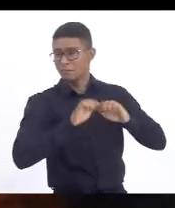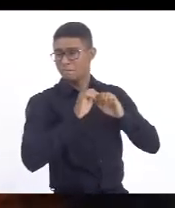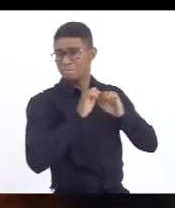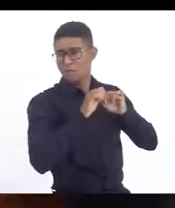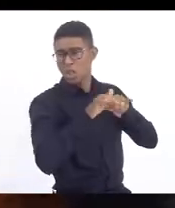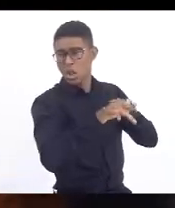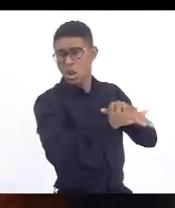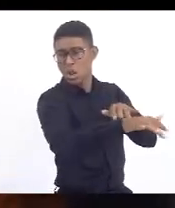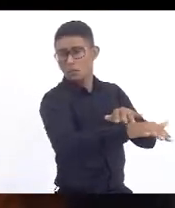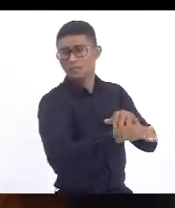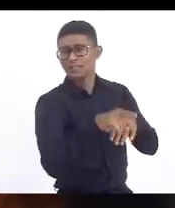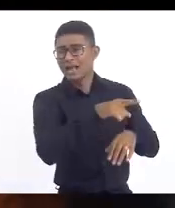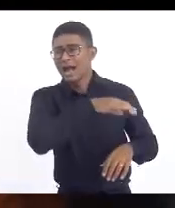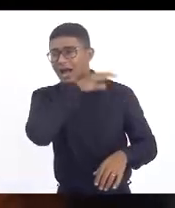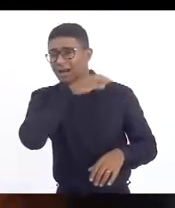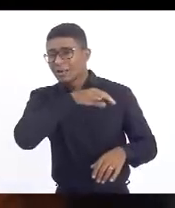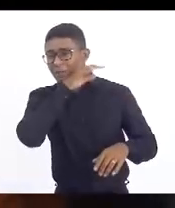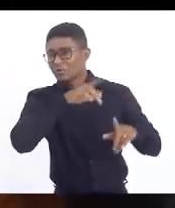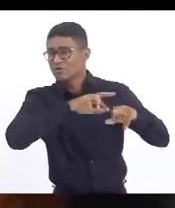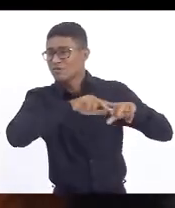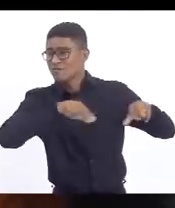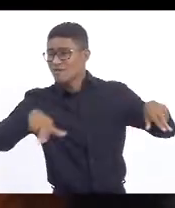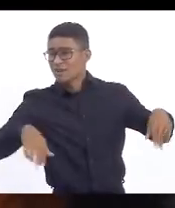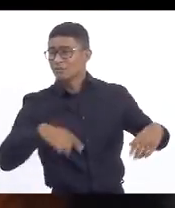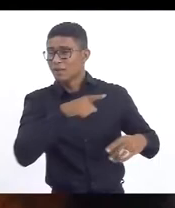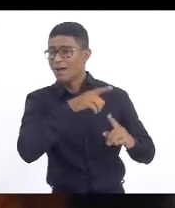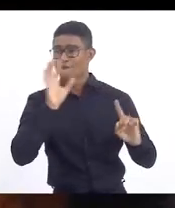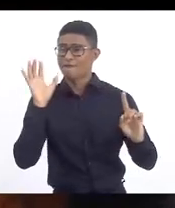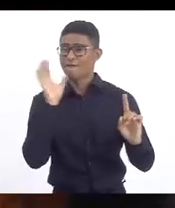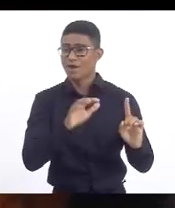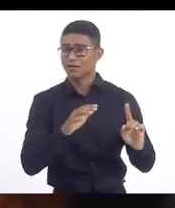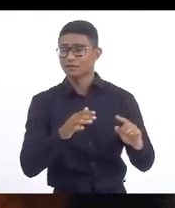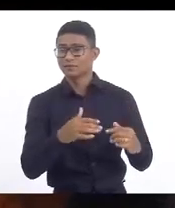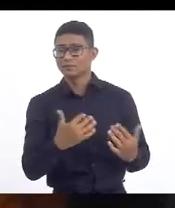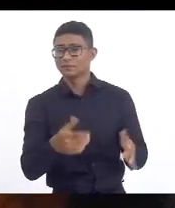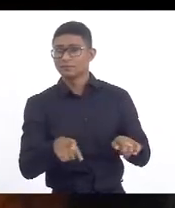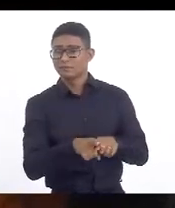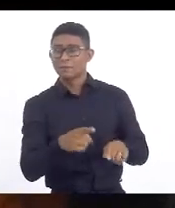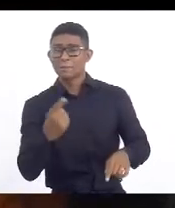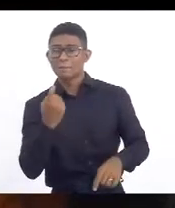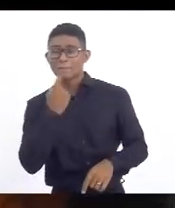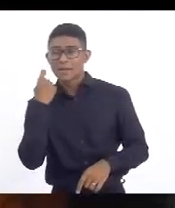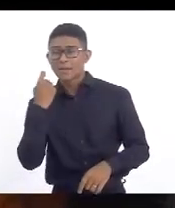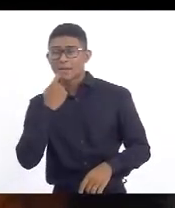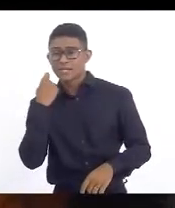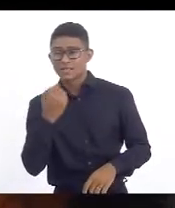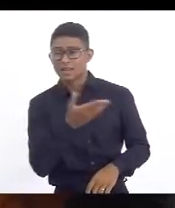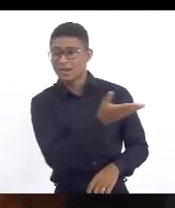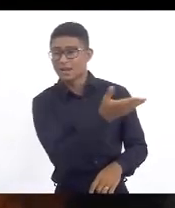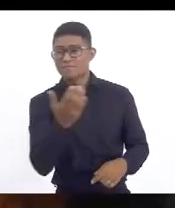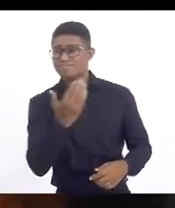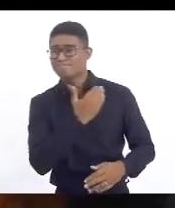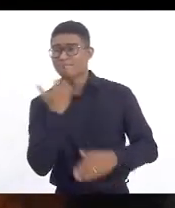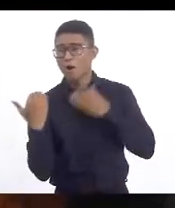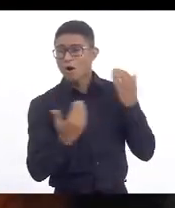animais. Jogaram o tal pó-foslock na água, os peixes amanheceram todos queimados, eu disse gravado. E aí a SEDAI